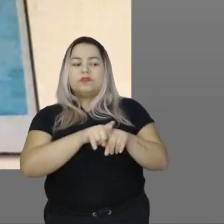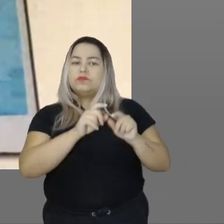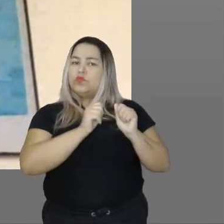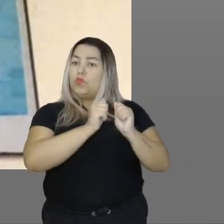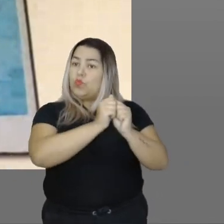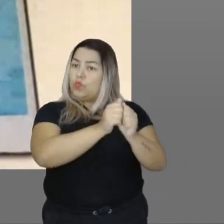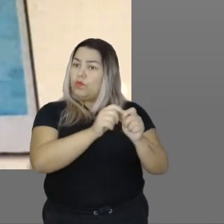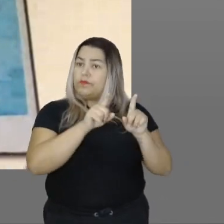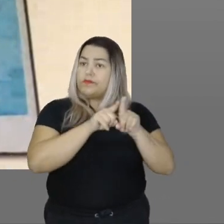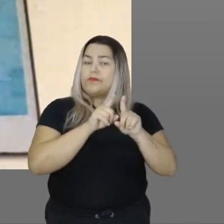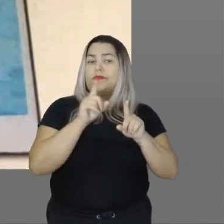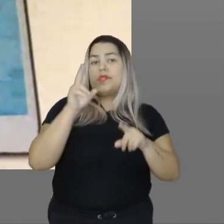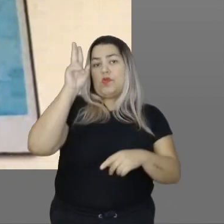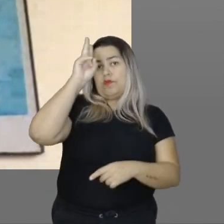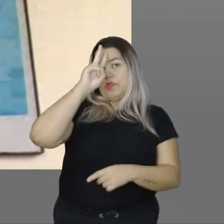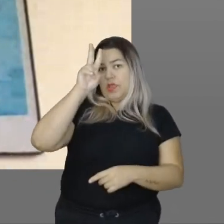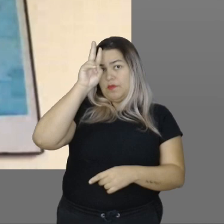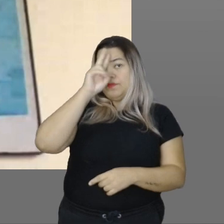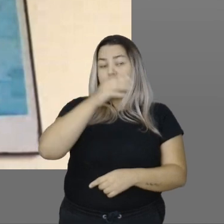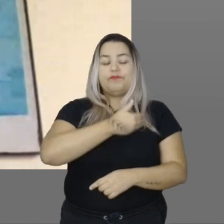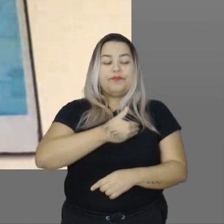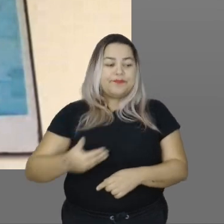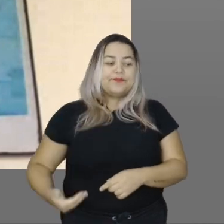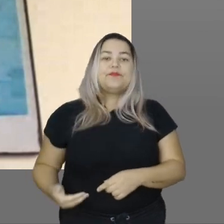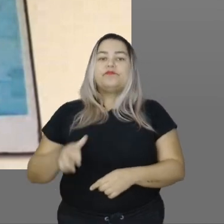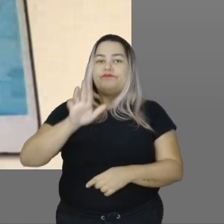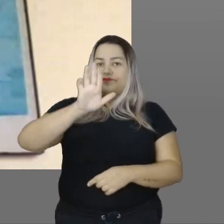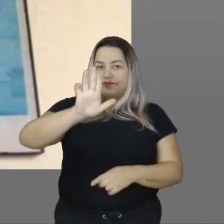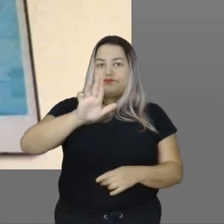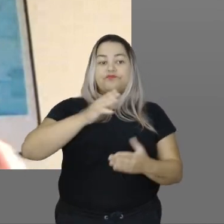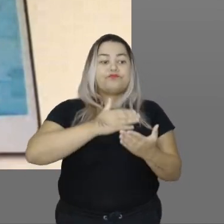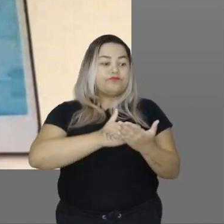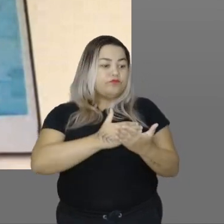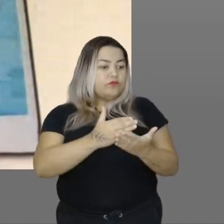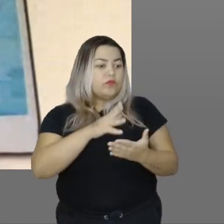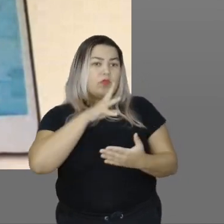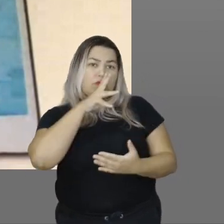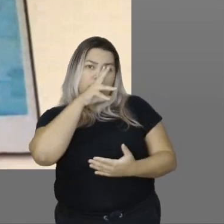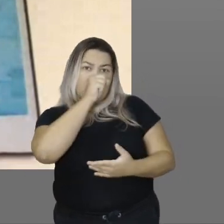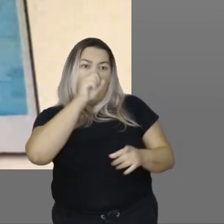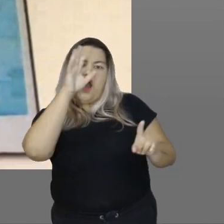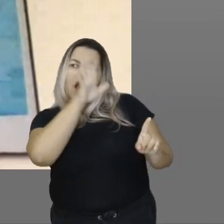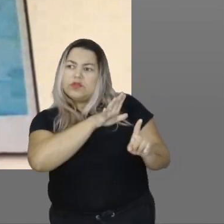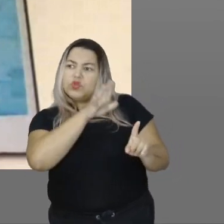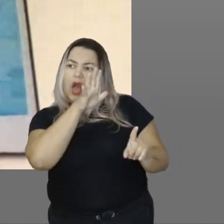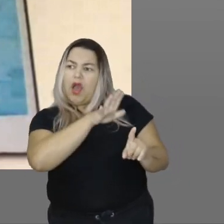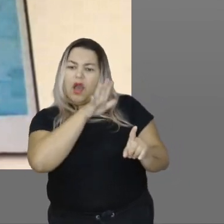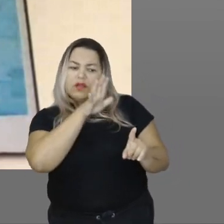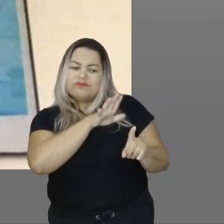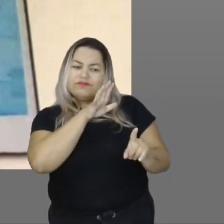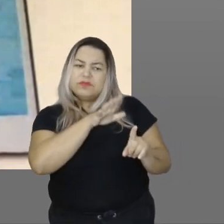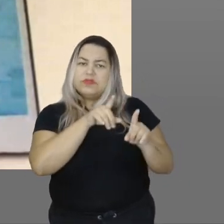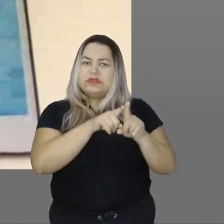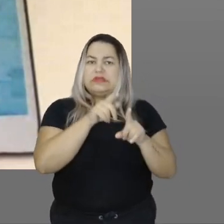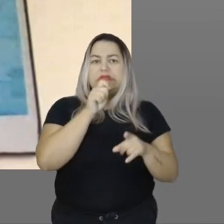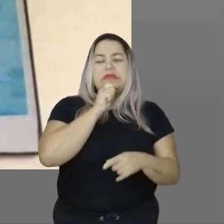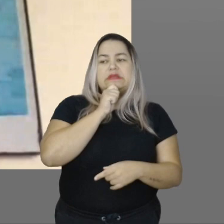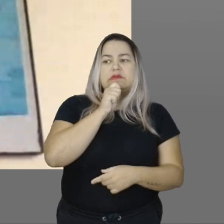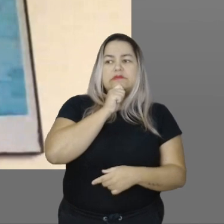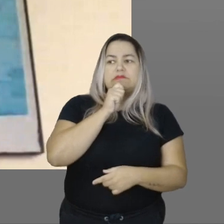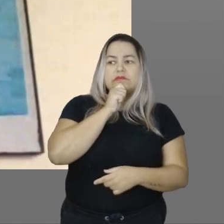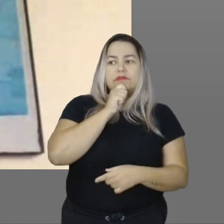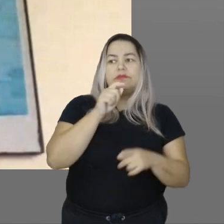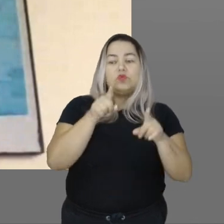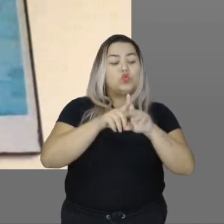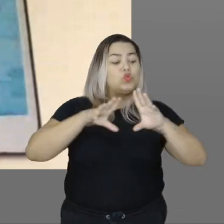eu lembro que o governo Lula iniciou sob forte ataque, onde ainda aqueles que haviam,